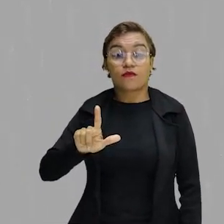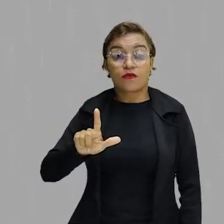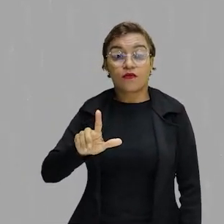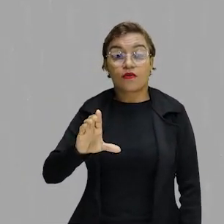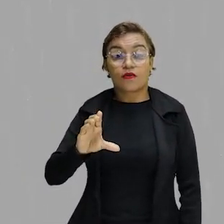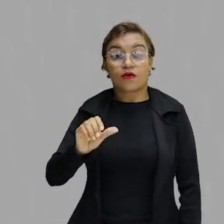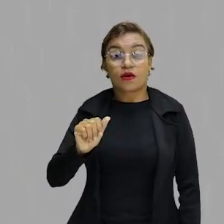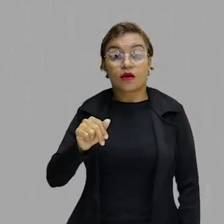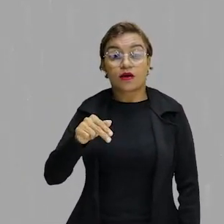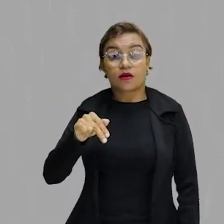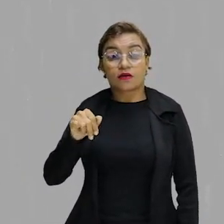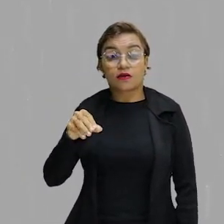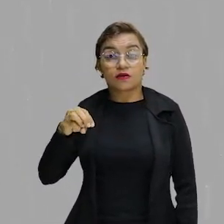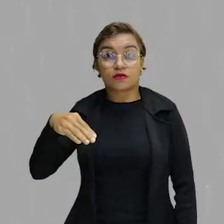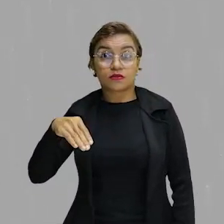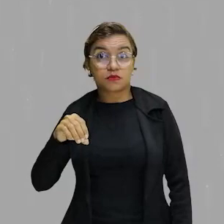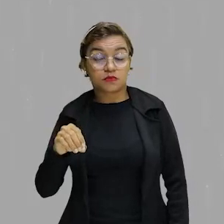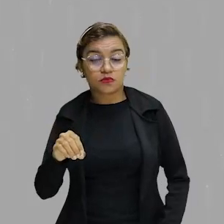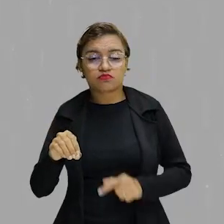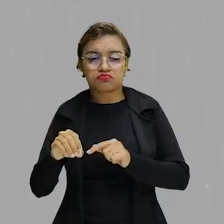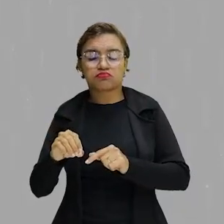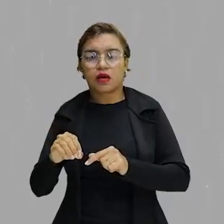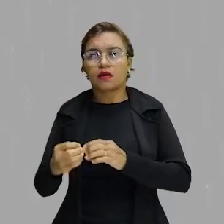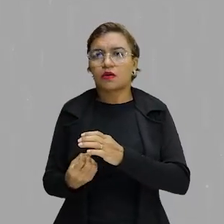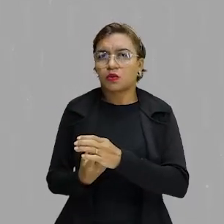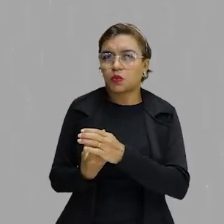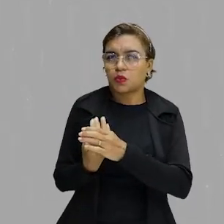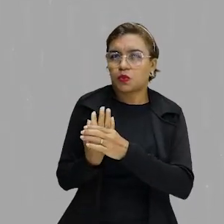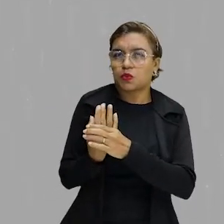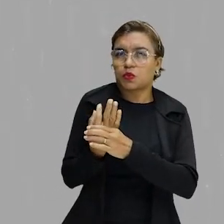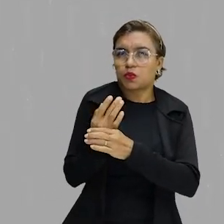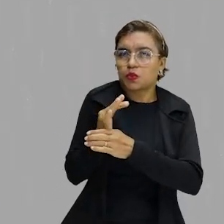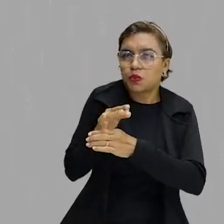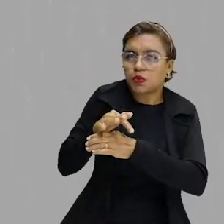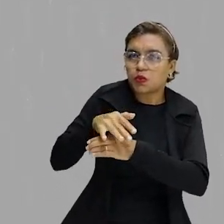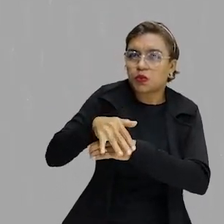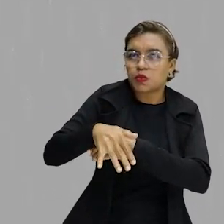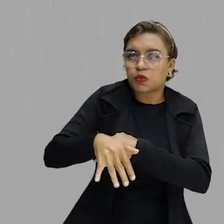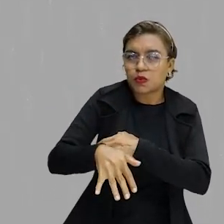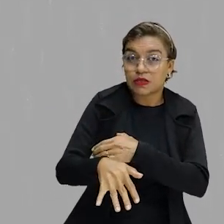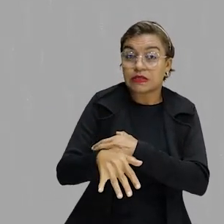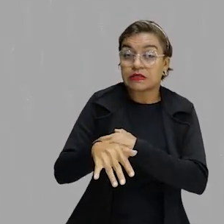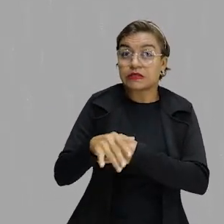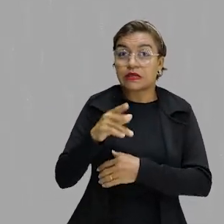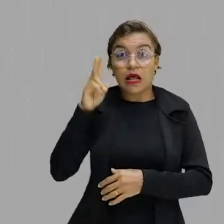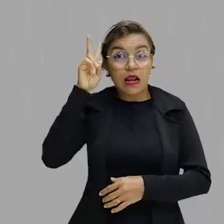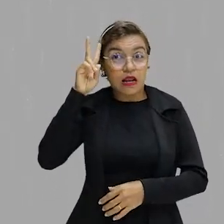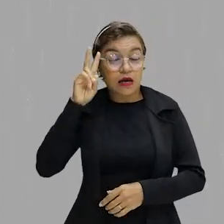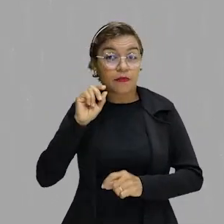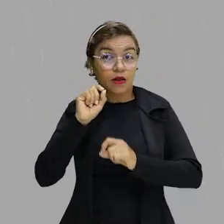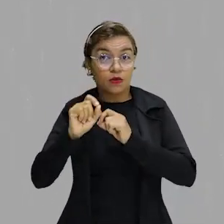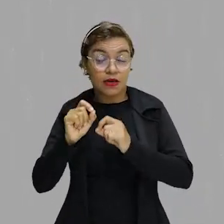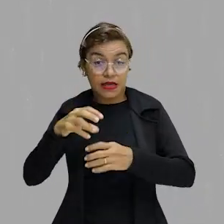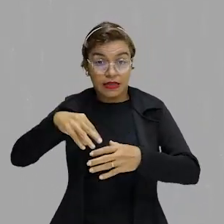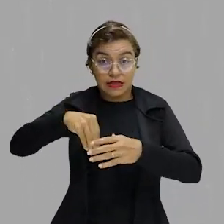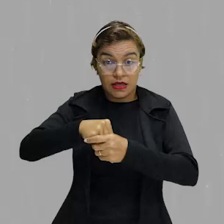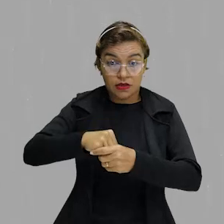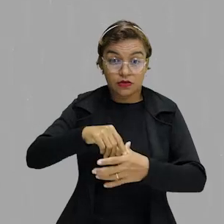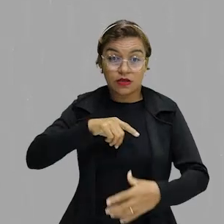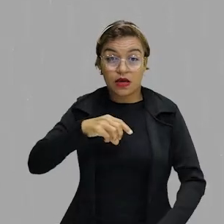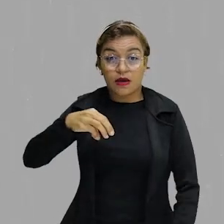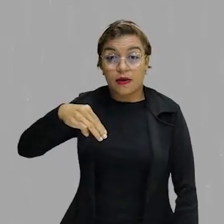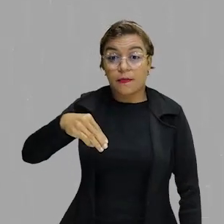que define esse vulcanismo? Nada mais, galera, do que a ascensão do magma, lembra, né, olha, estruturas internas da Terra.